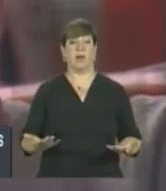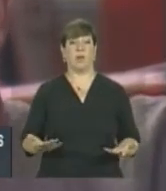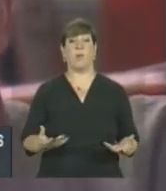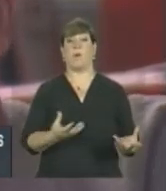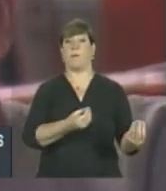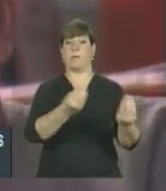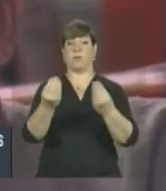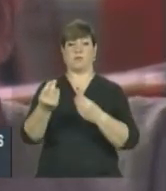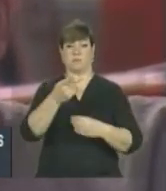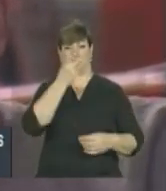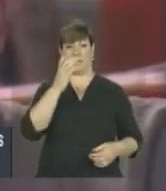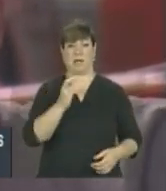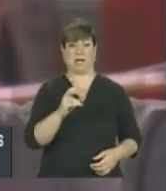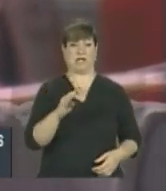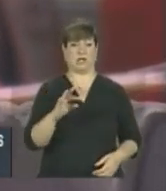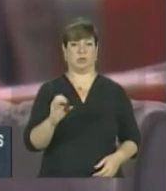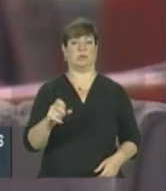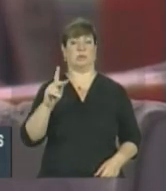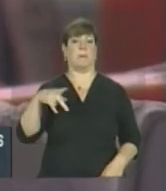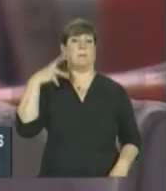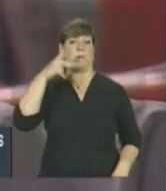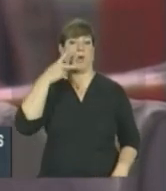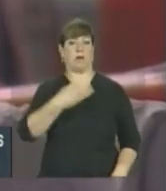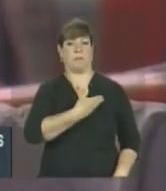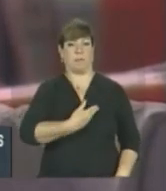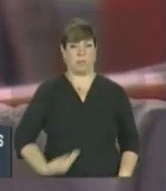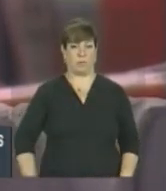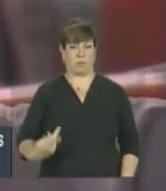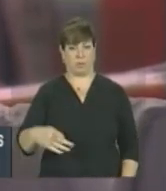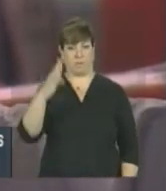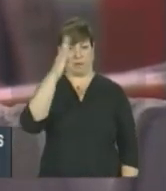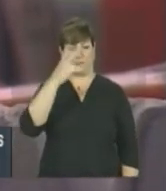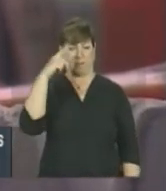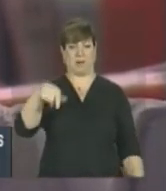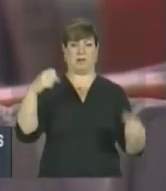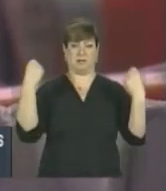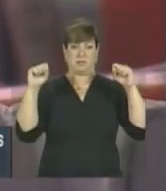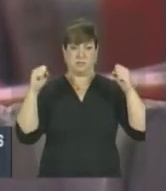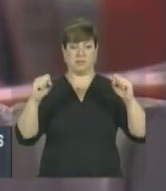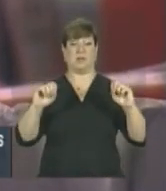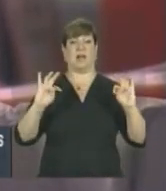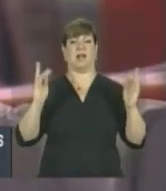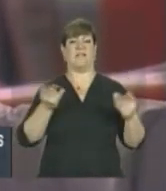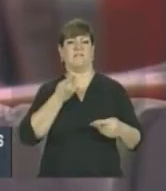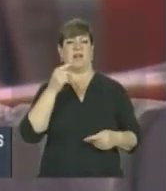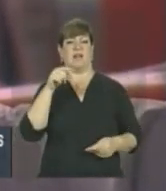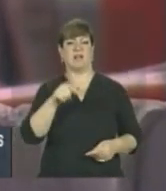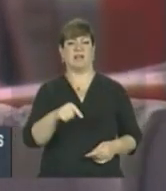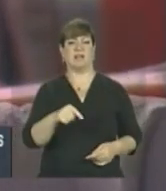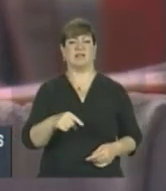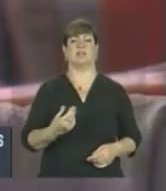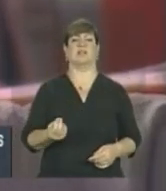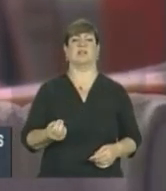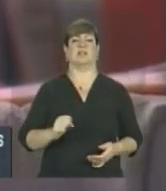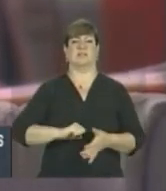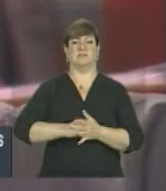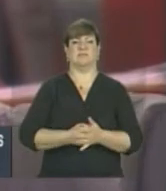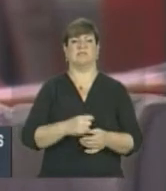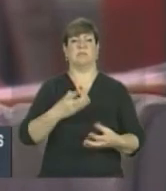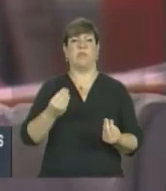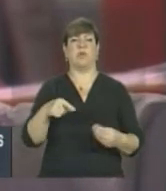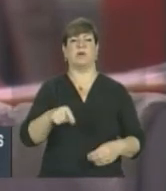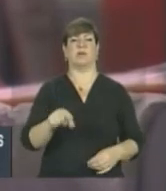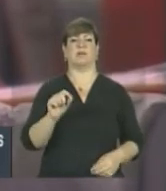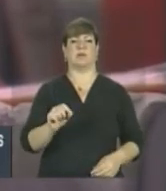críticos da política pública no Brasil para o esporte dizem que elas restringem muito a Bolsa Atleta. E até esse número de que